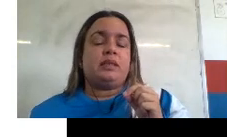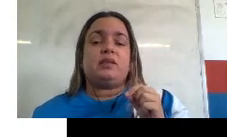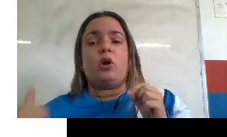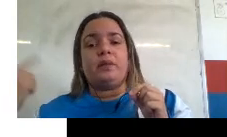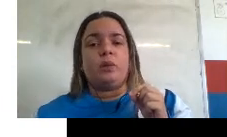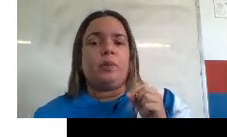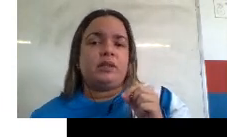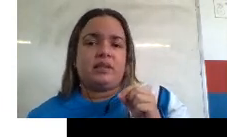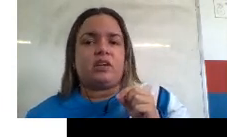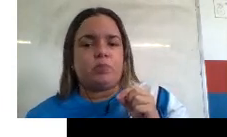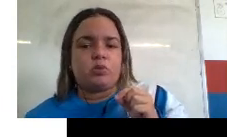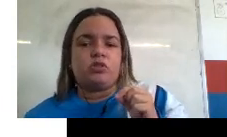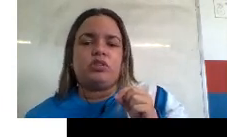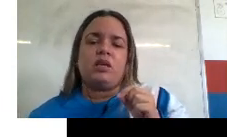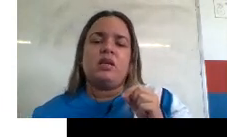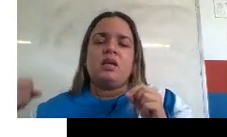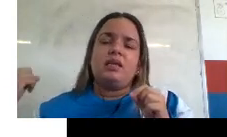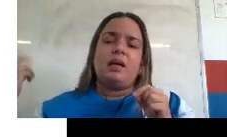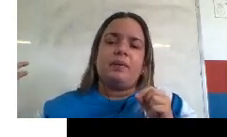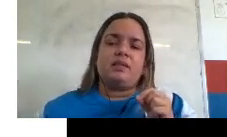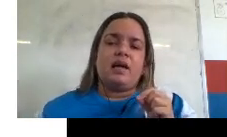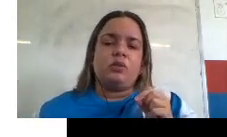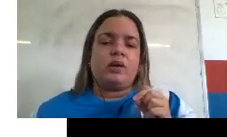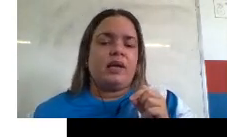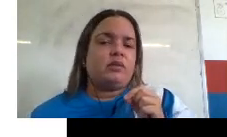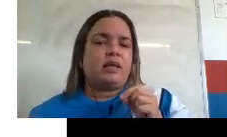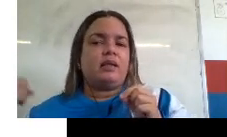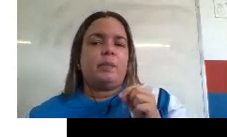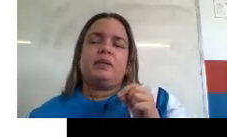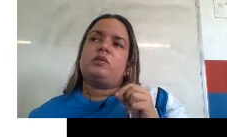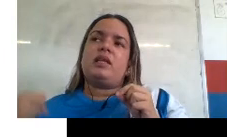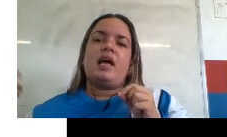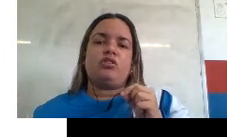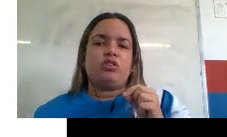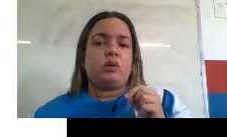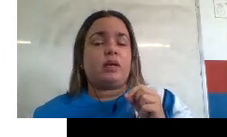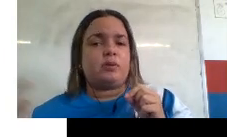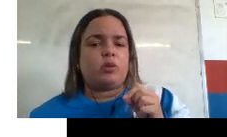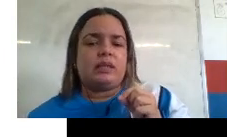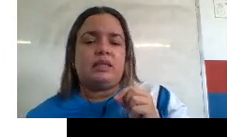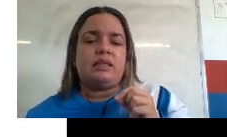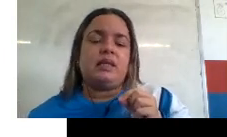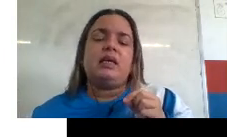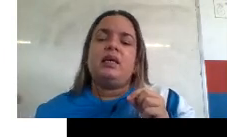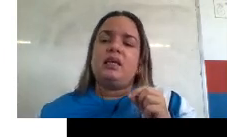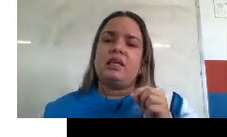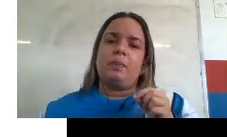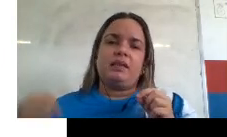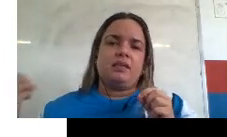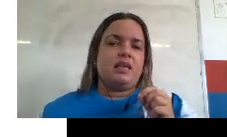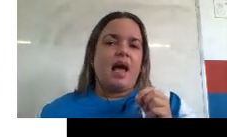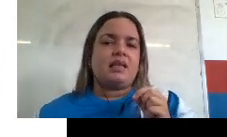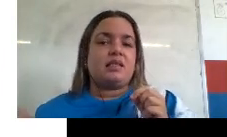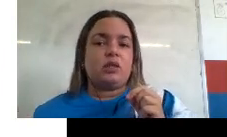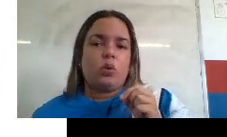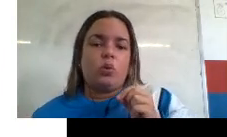posicionamento político, da opinião política que as pessoas têm, independente do credo, né, que é independente do que, da religião que a pessoa acredita,